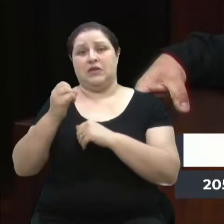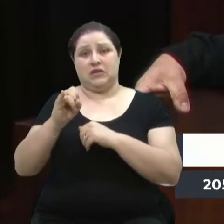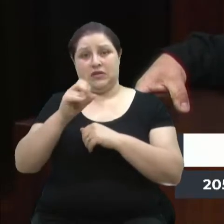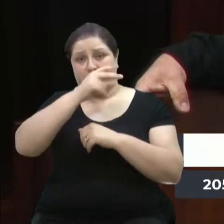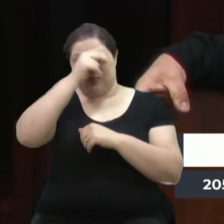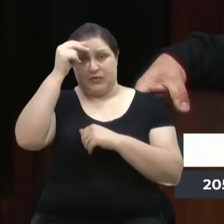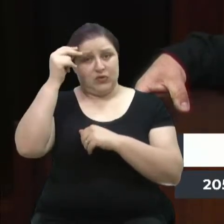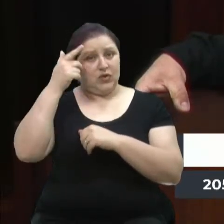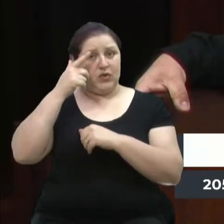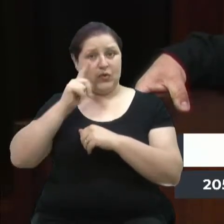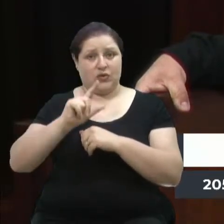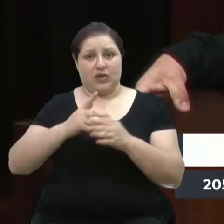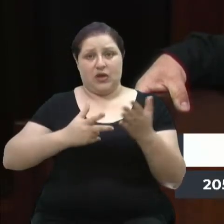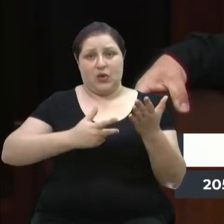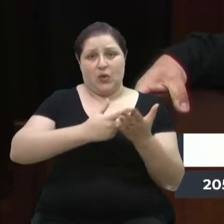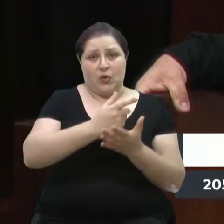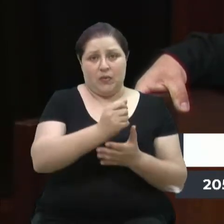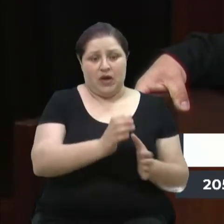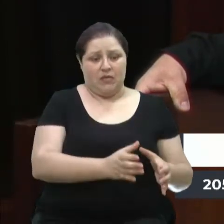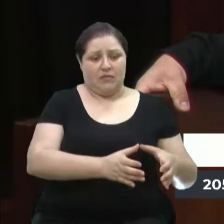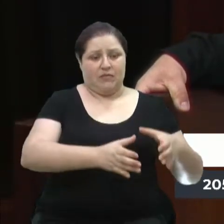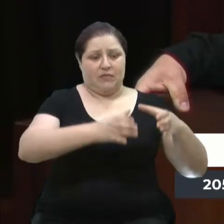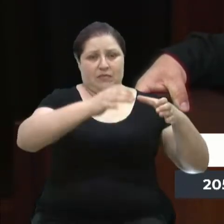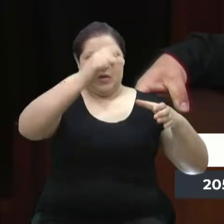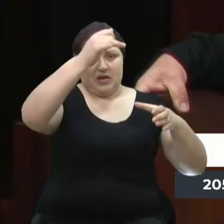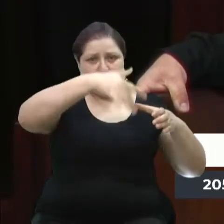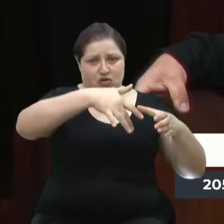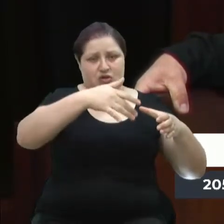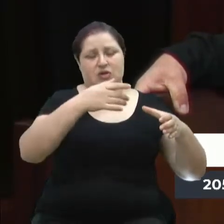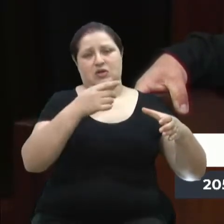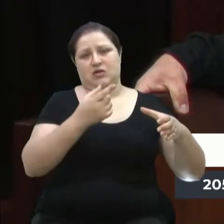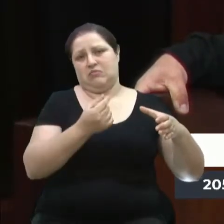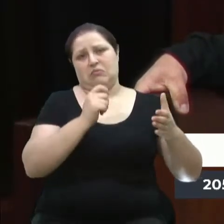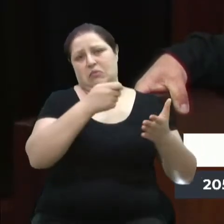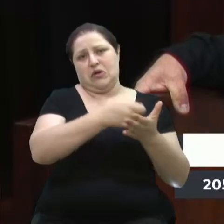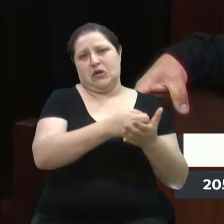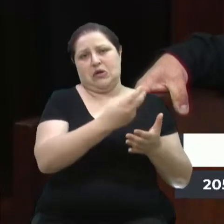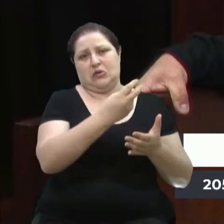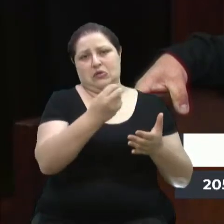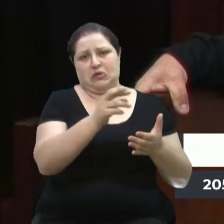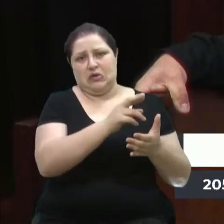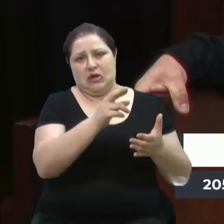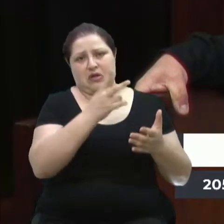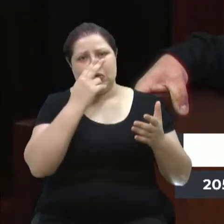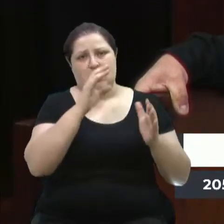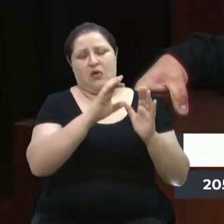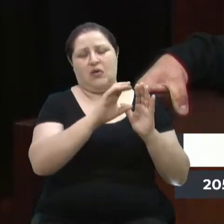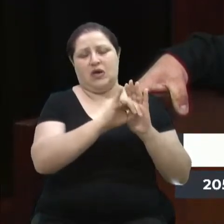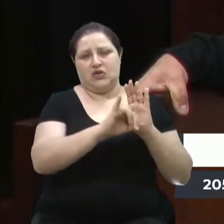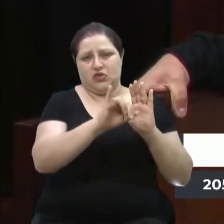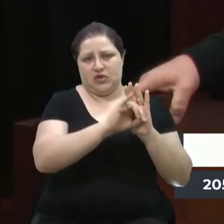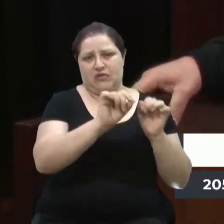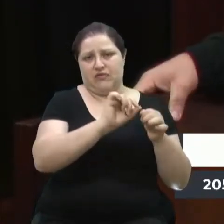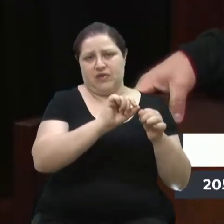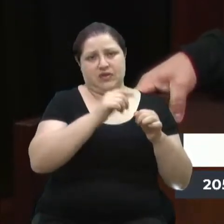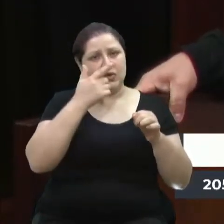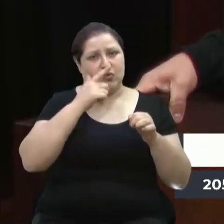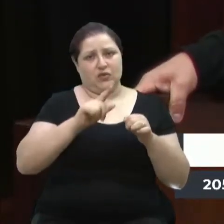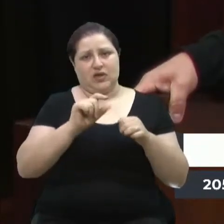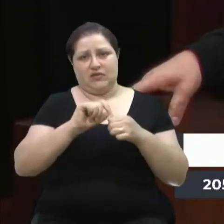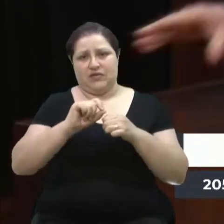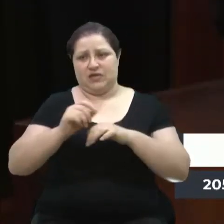botar uma lixeira que custa 200 pior aí como foi feito o edital não conseguem fazer uma roçada o